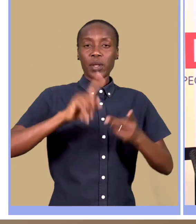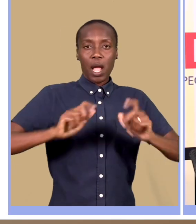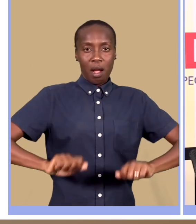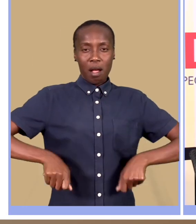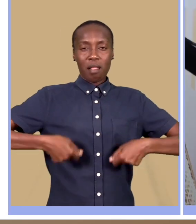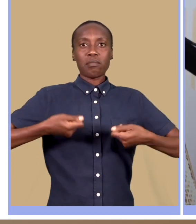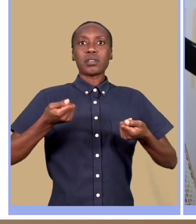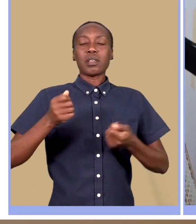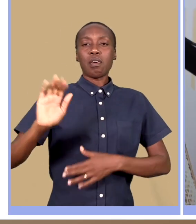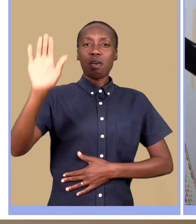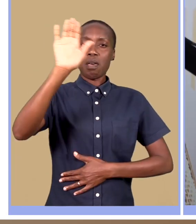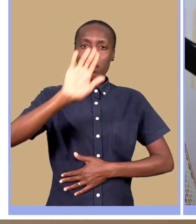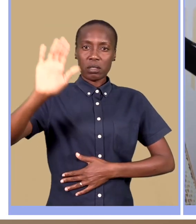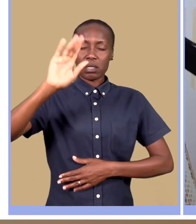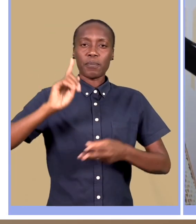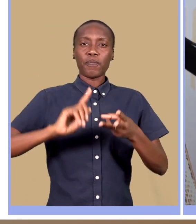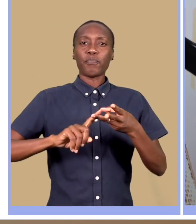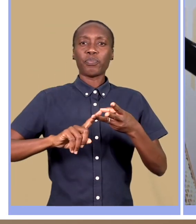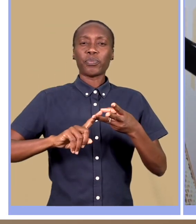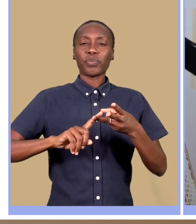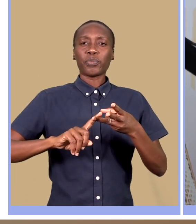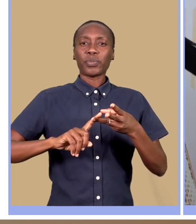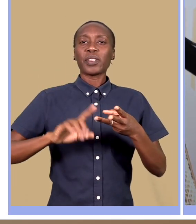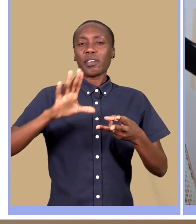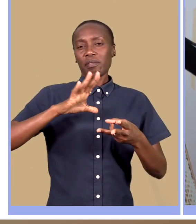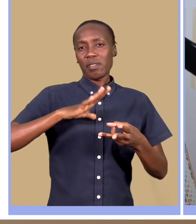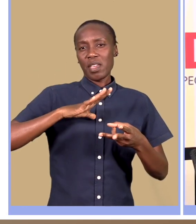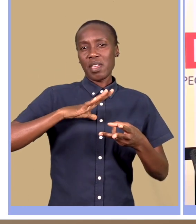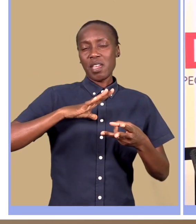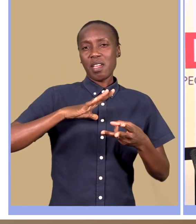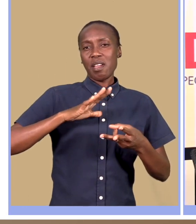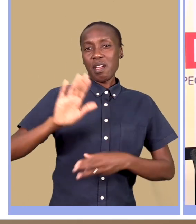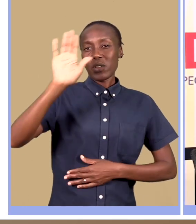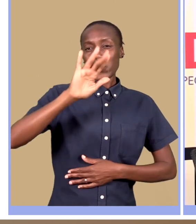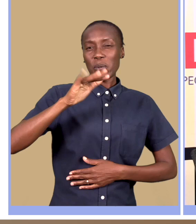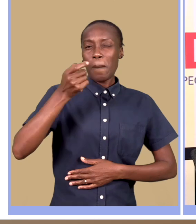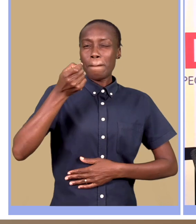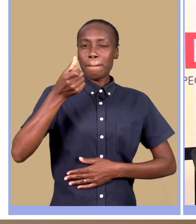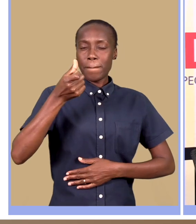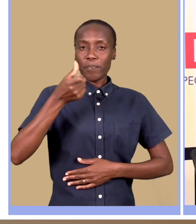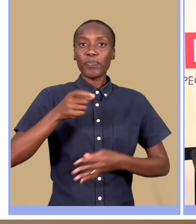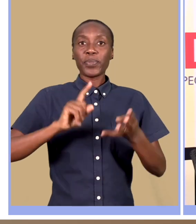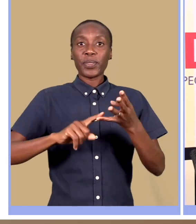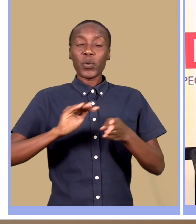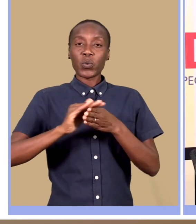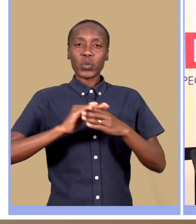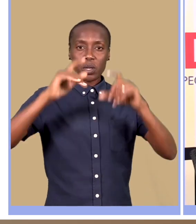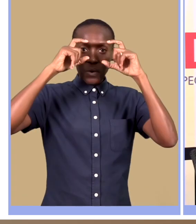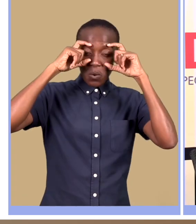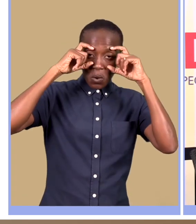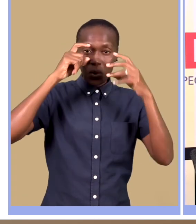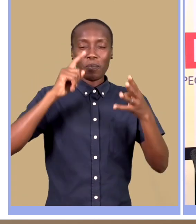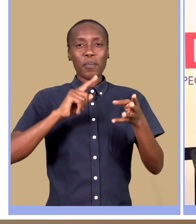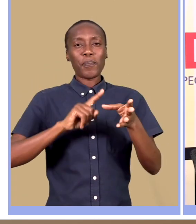calça azul e também com tiras azuis, claras. Tenho óculos, careca,